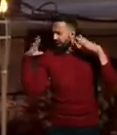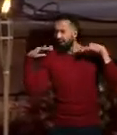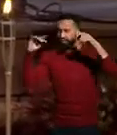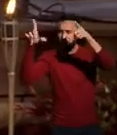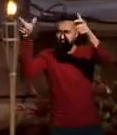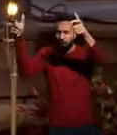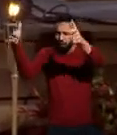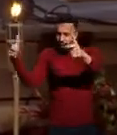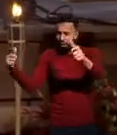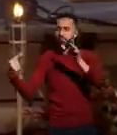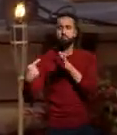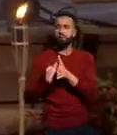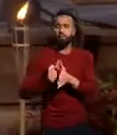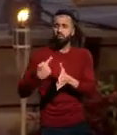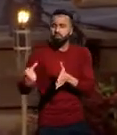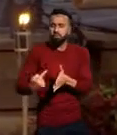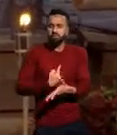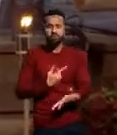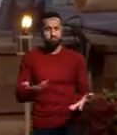anjo perguntando pra mim.